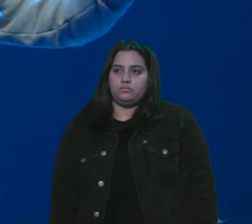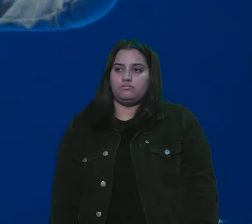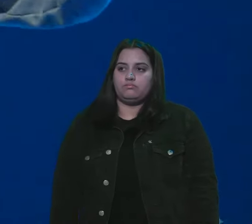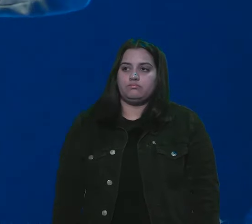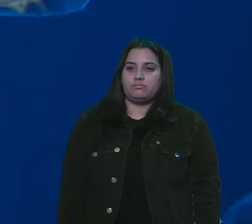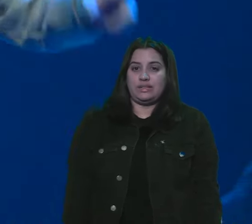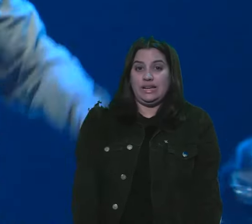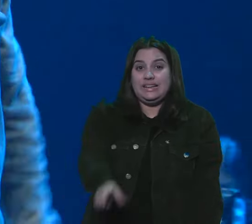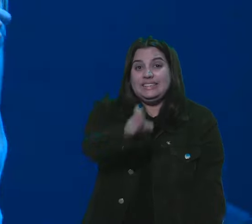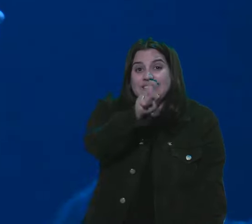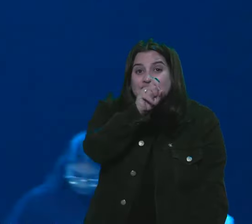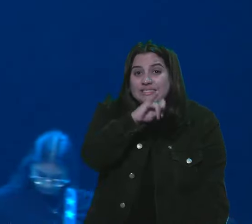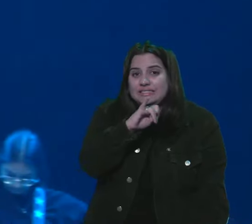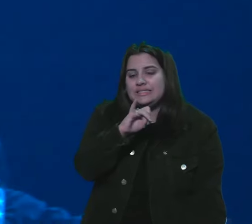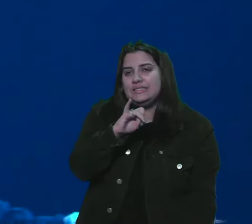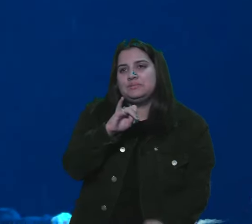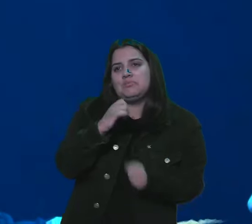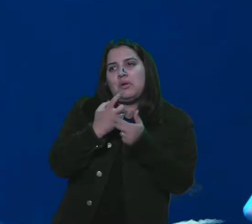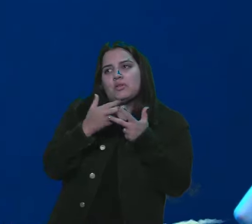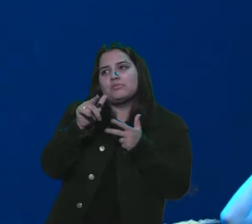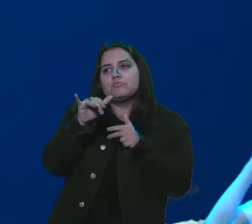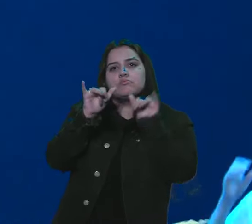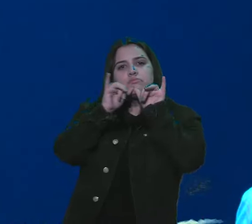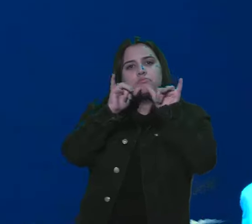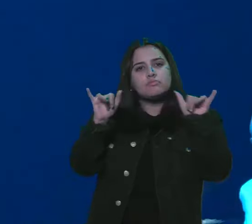Se algo que eu falei aqui mexeu com você,